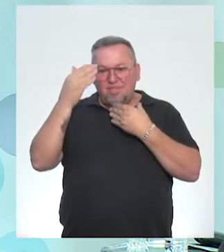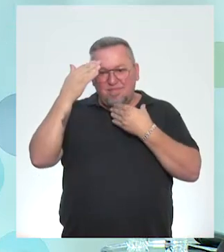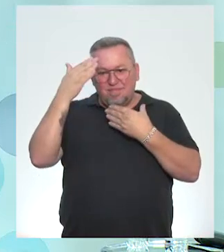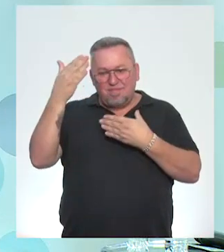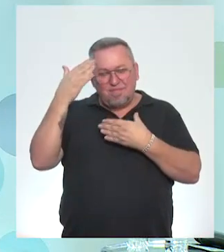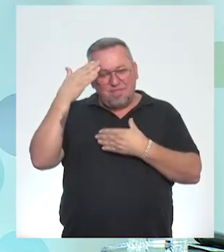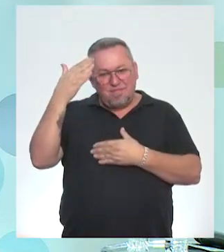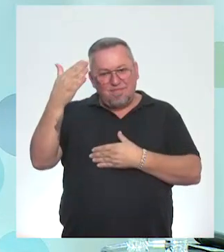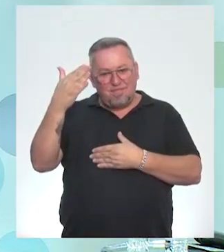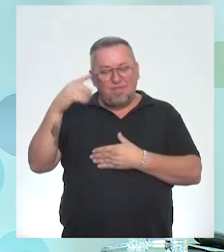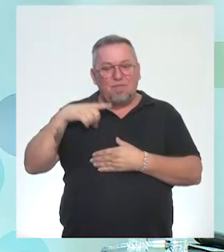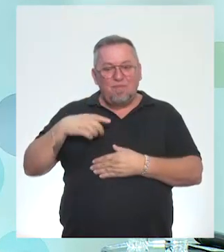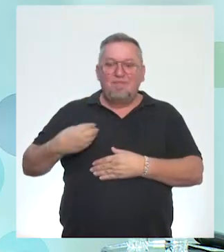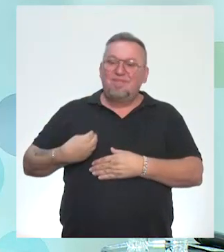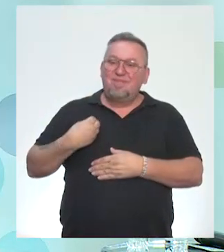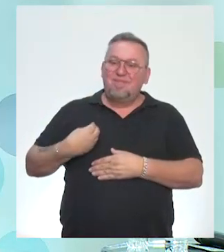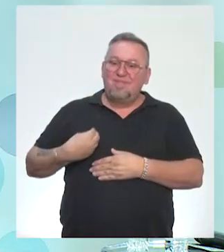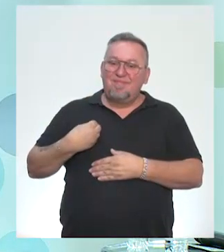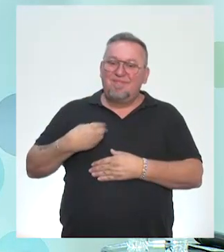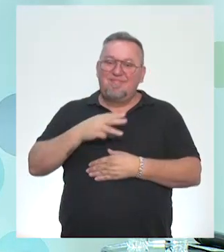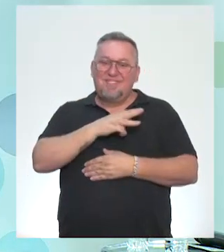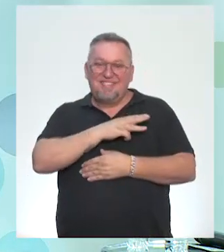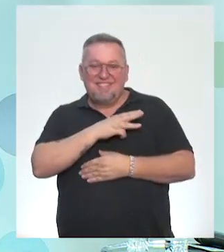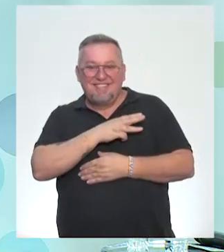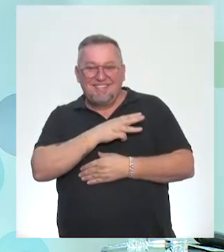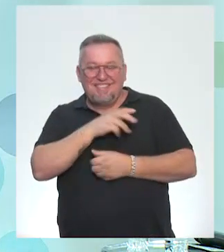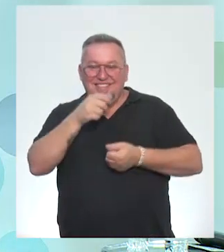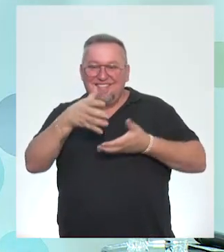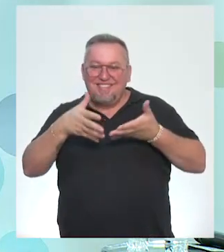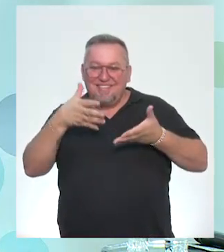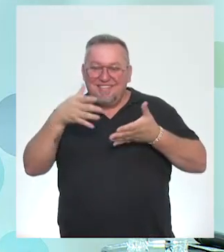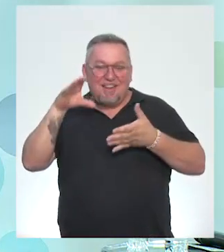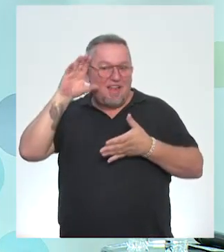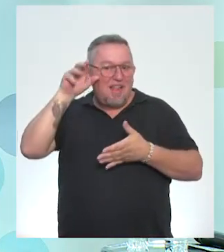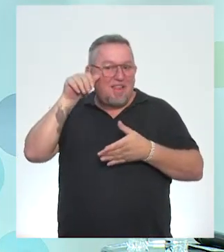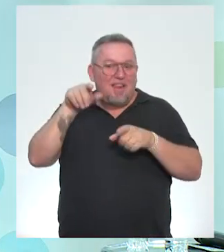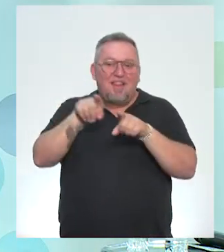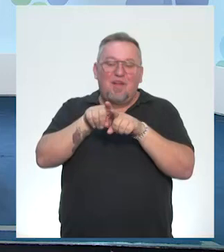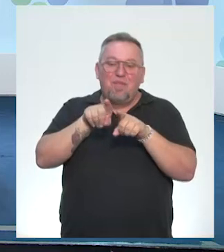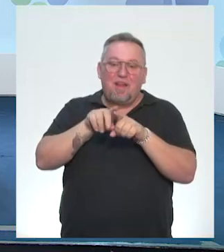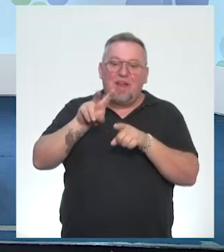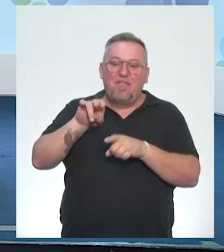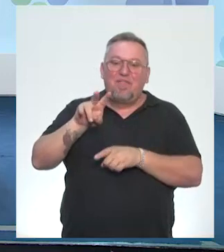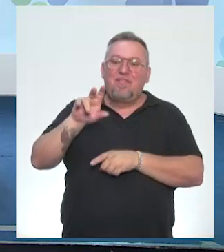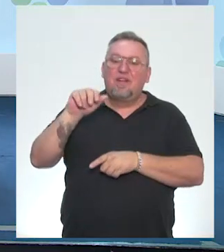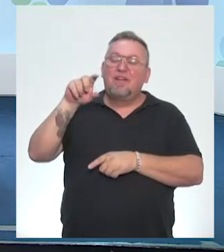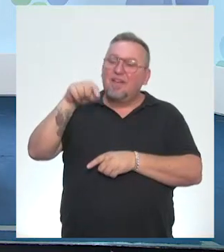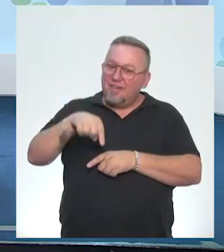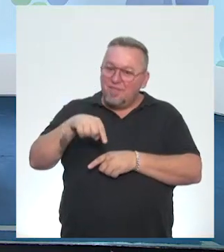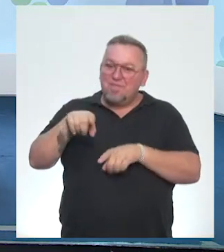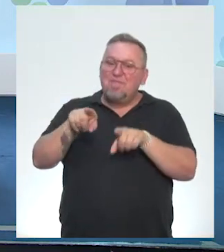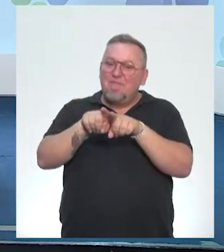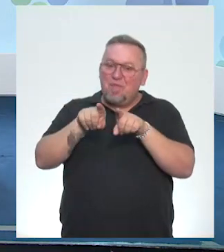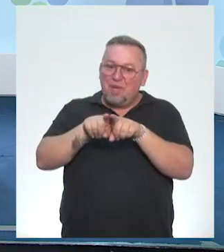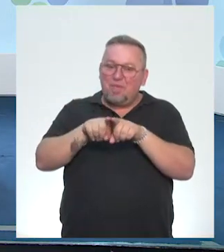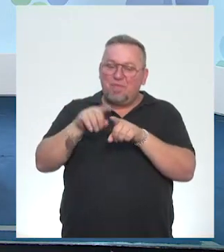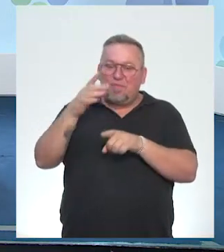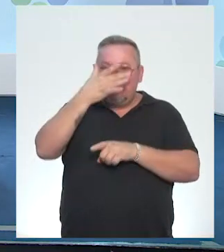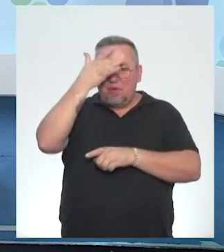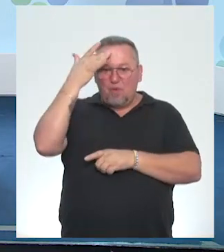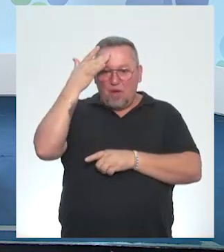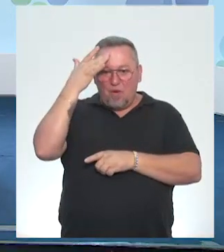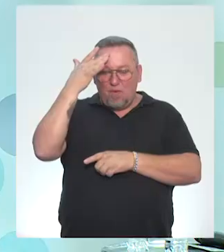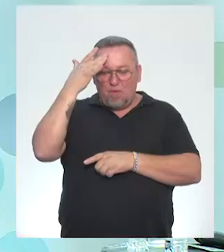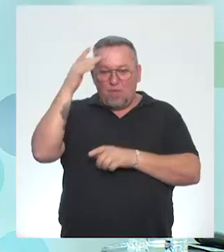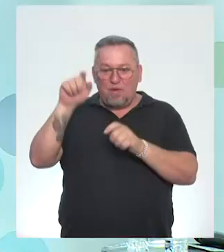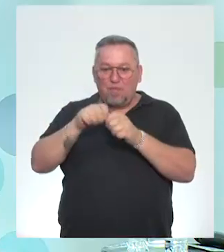Muito obrigado por estarem aqui conosco. Sidney nas Libras, o André também, Viviane aqui na moderação. Pessoal,